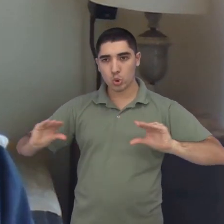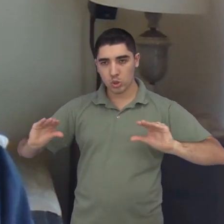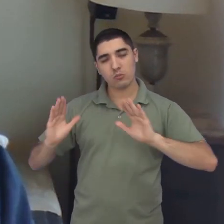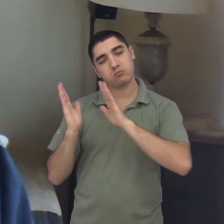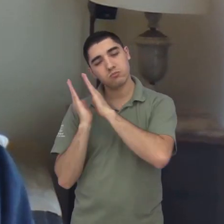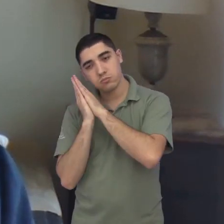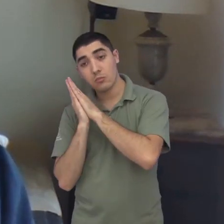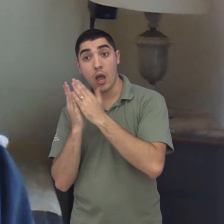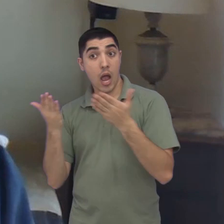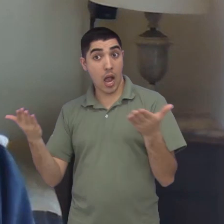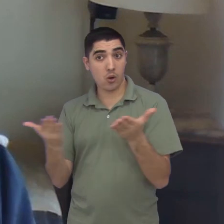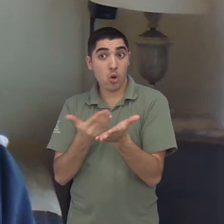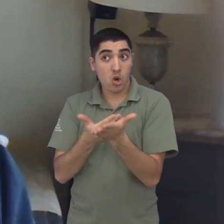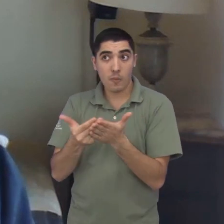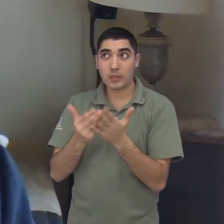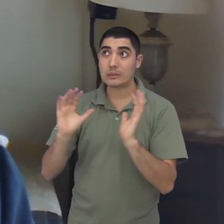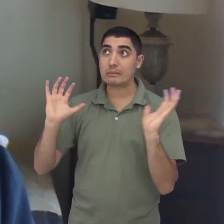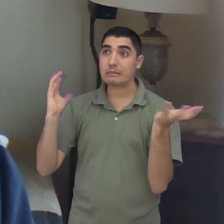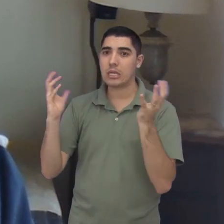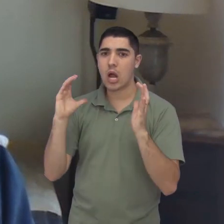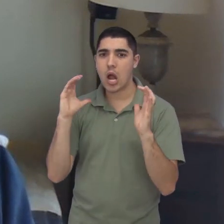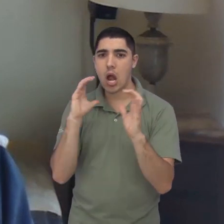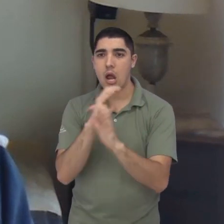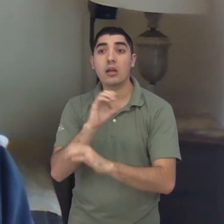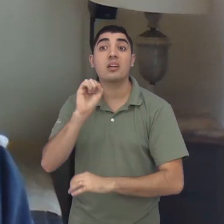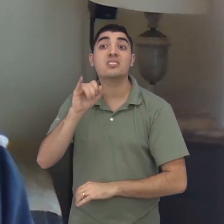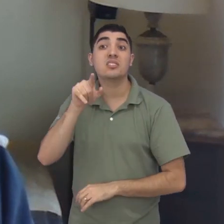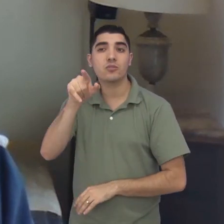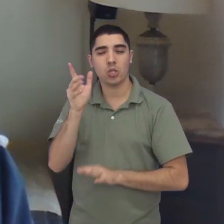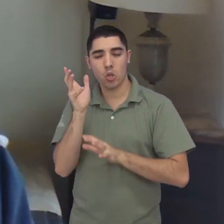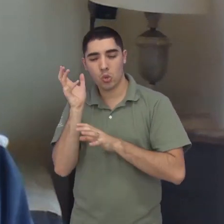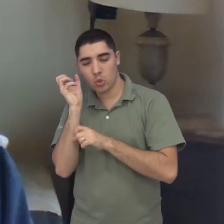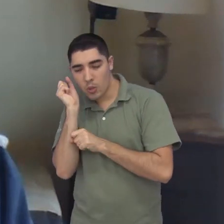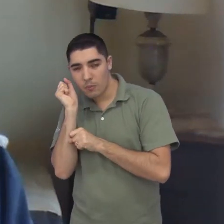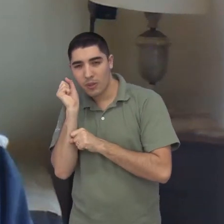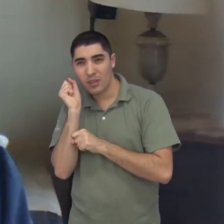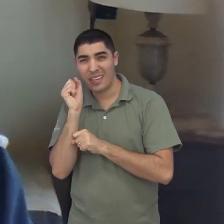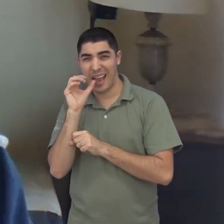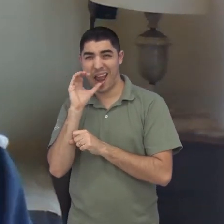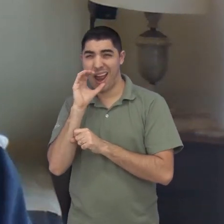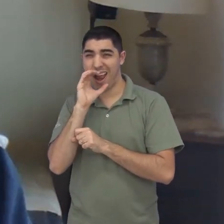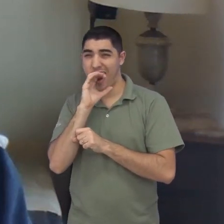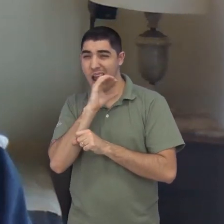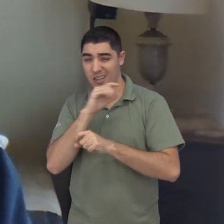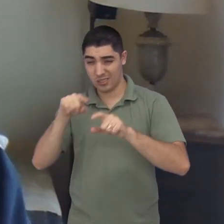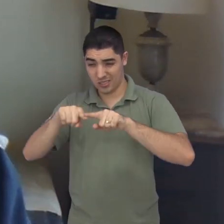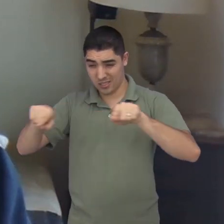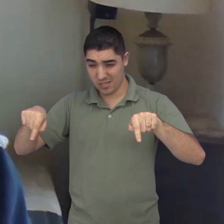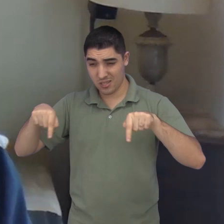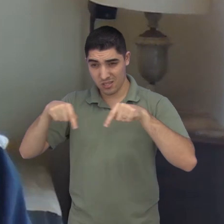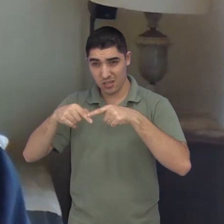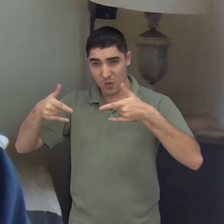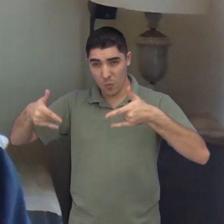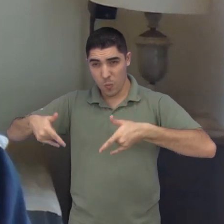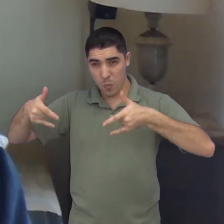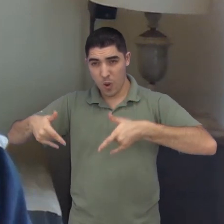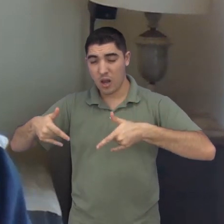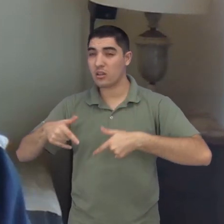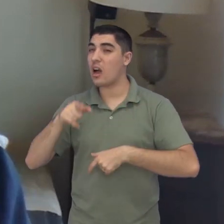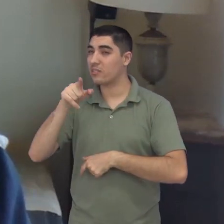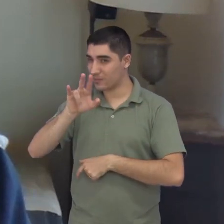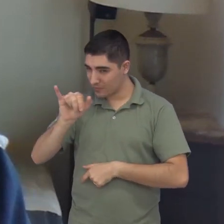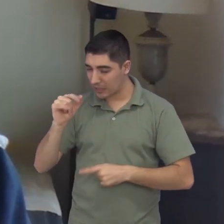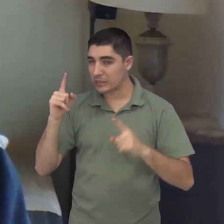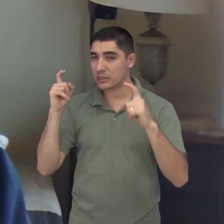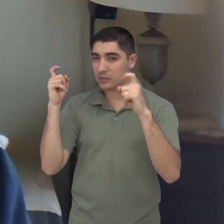uma fase agora de calor. Então, se você dormir com um quarto muito quente, você não vai conseguir dormir adequadamente, você vai